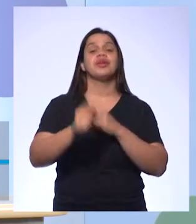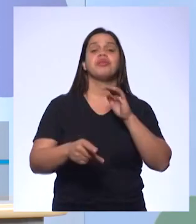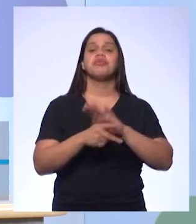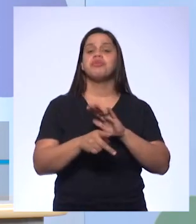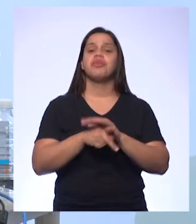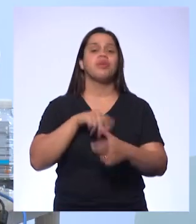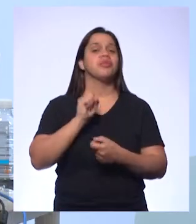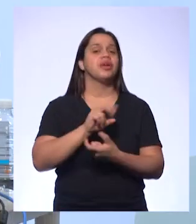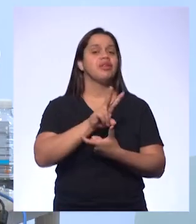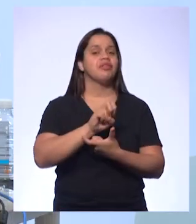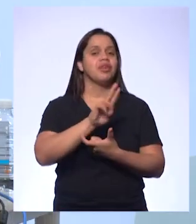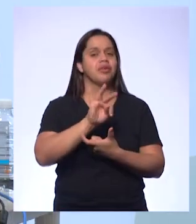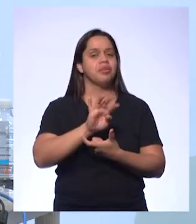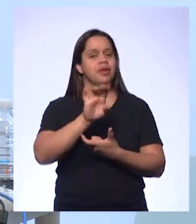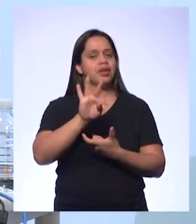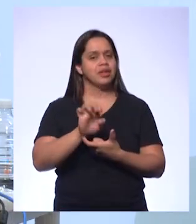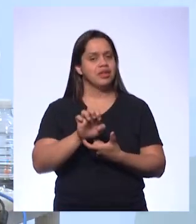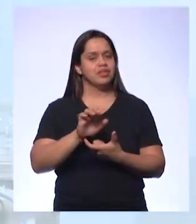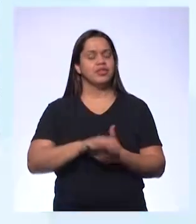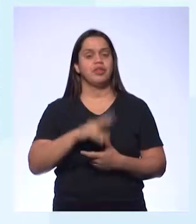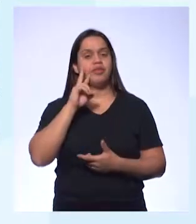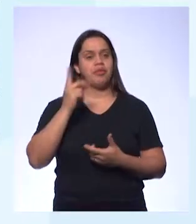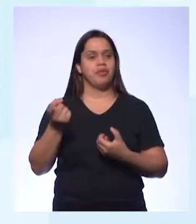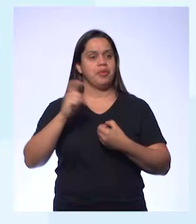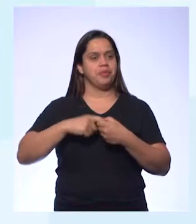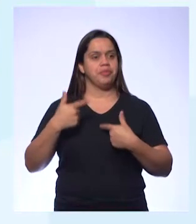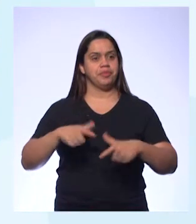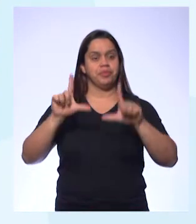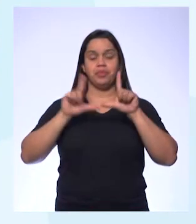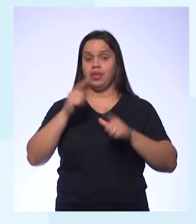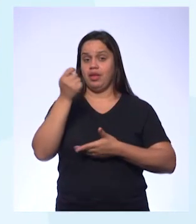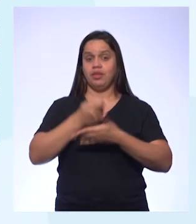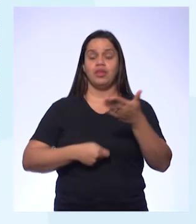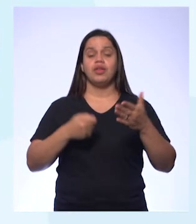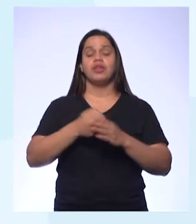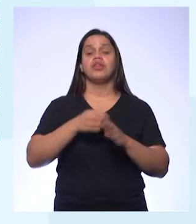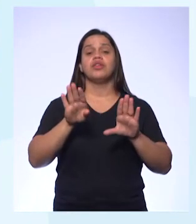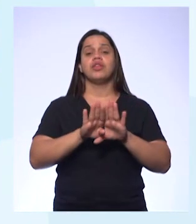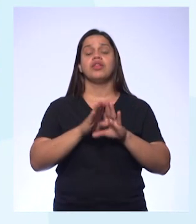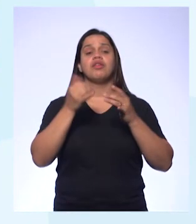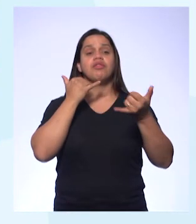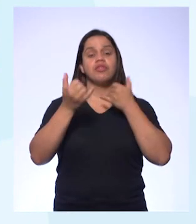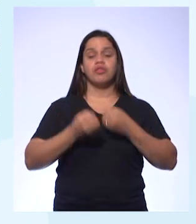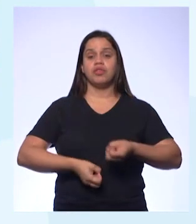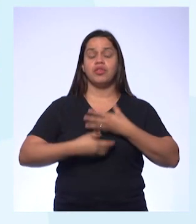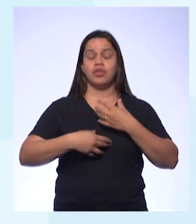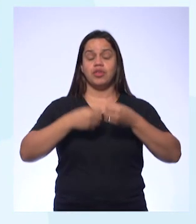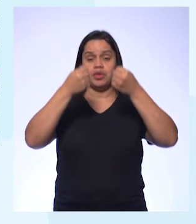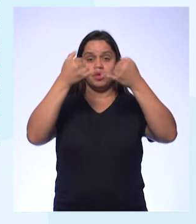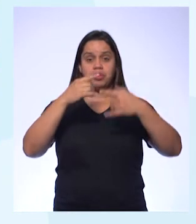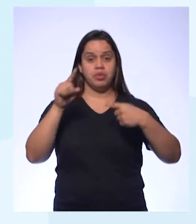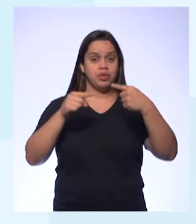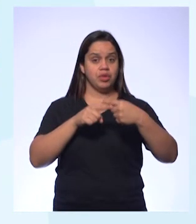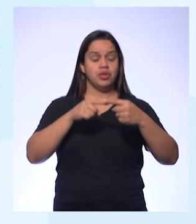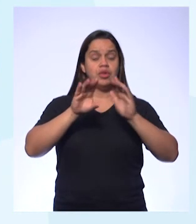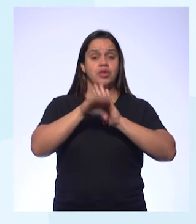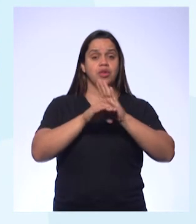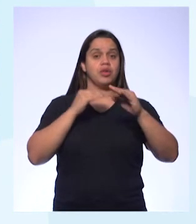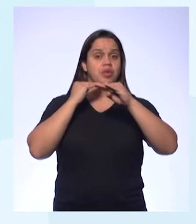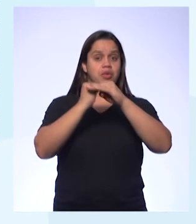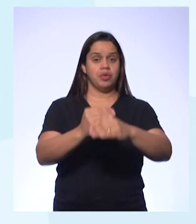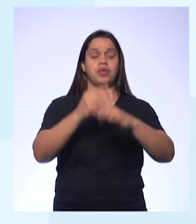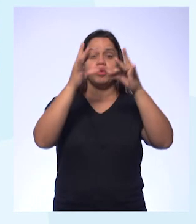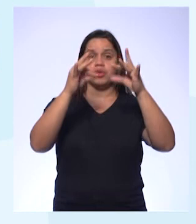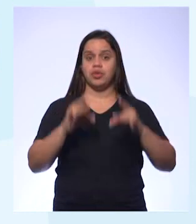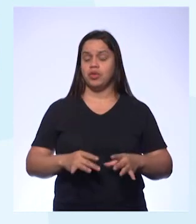explicando. Então, voltando para a tela aí, verbete é um texto escrito de caráter informativo, destinado a explicar um conceito segundo padrões